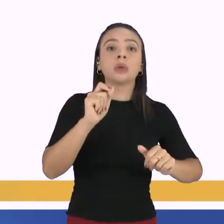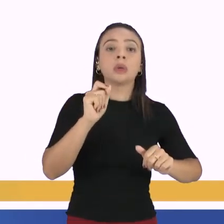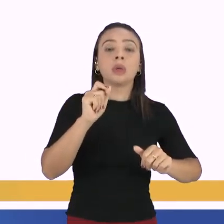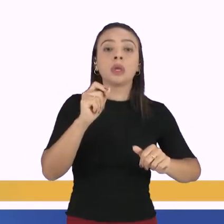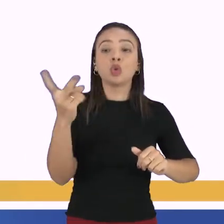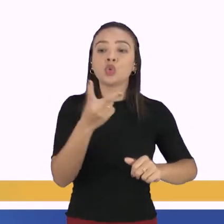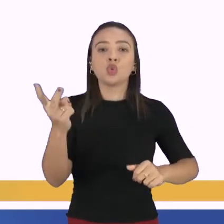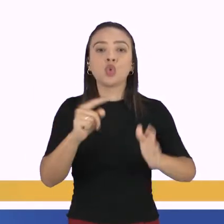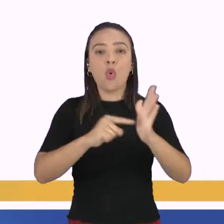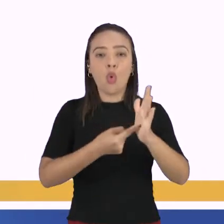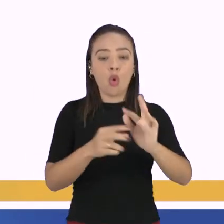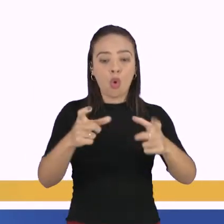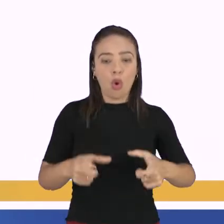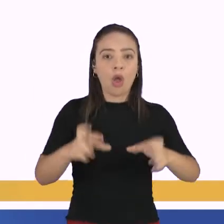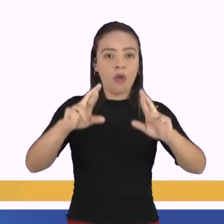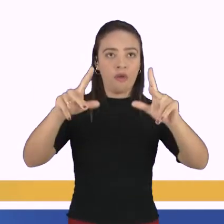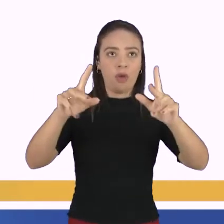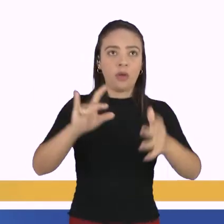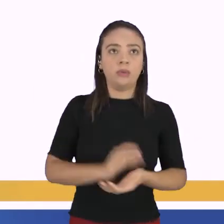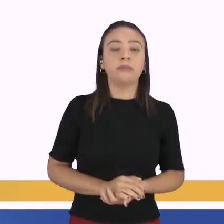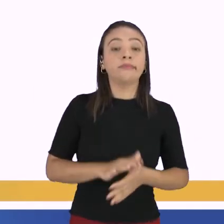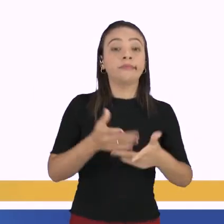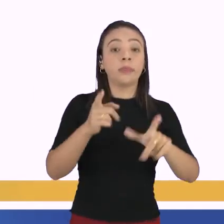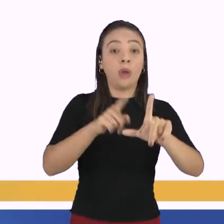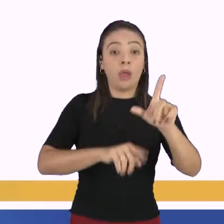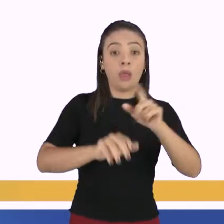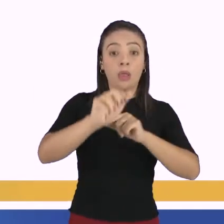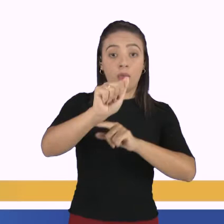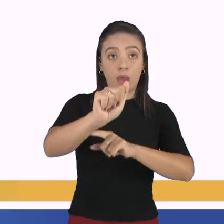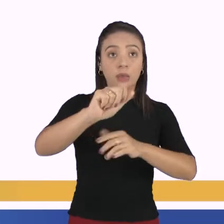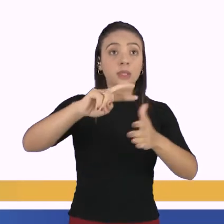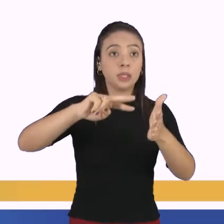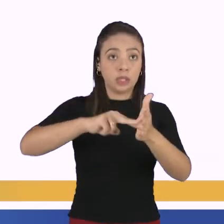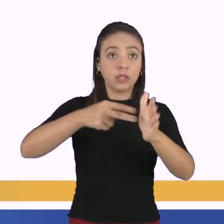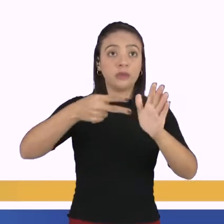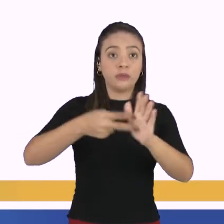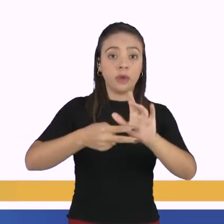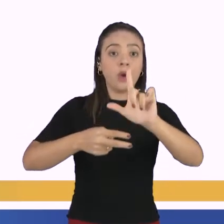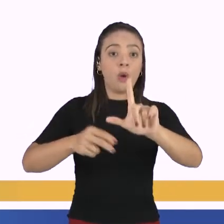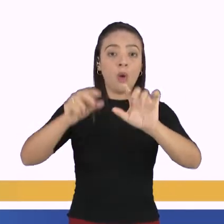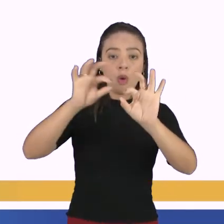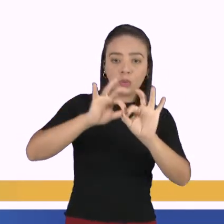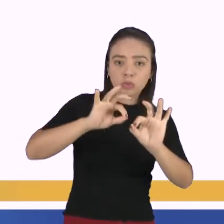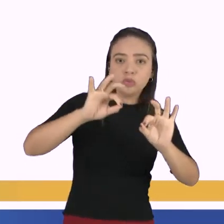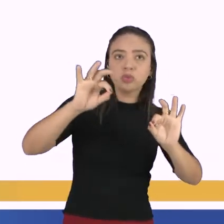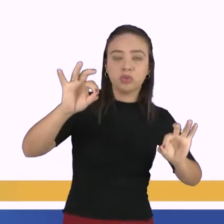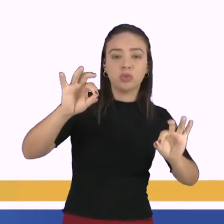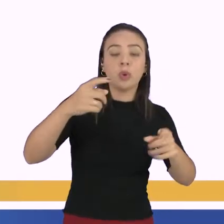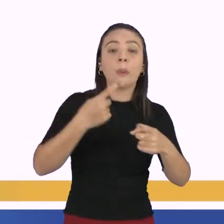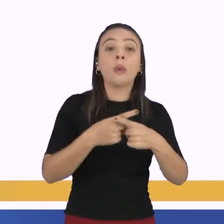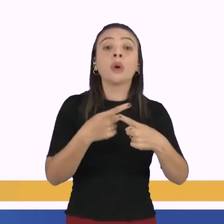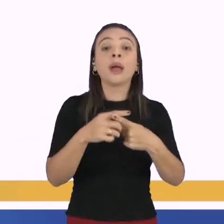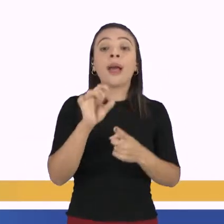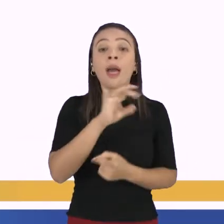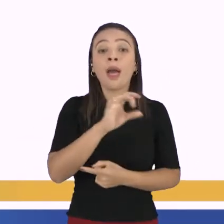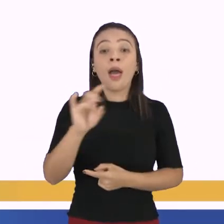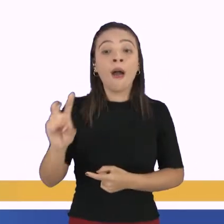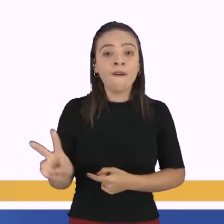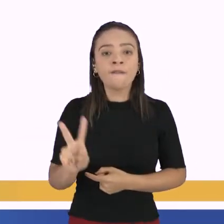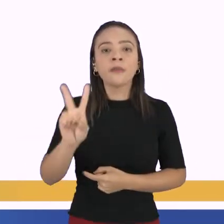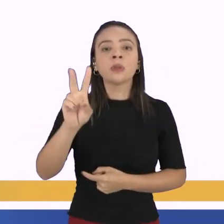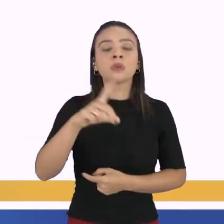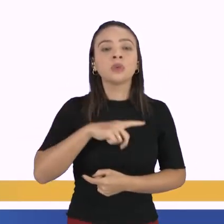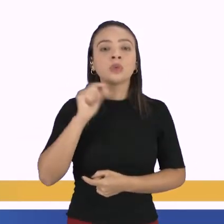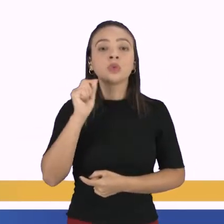mais de um ponto. Então, nesse caso, a letra A, ela representa o gráfico de uma função, porque para cada valor no